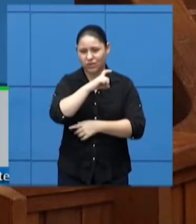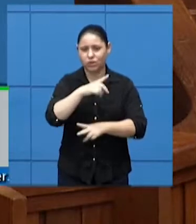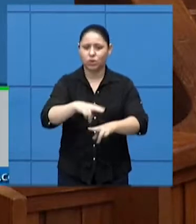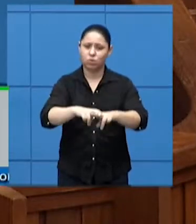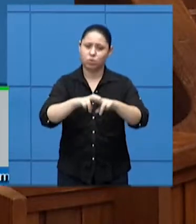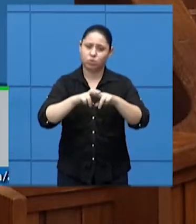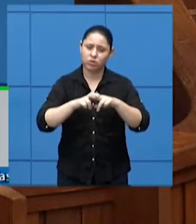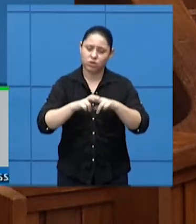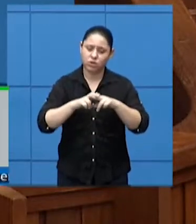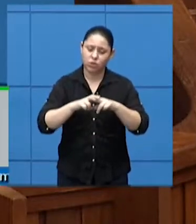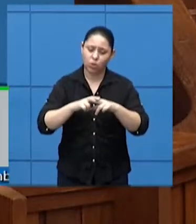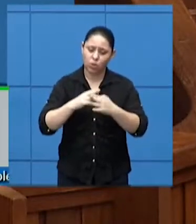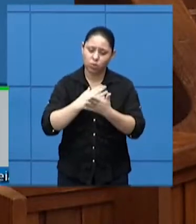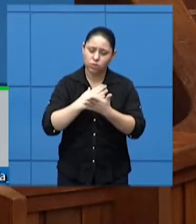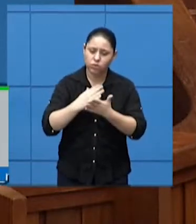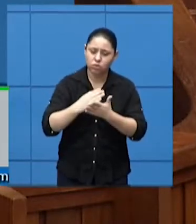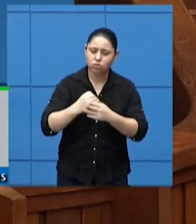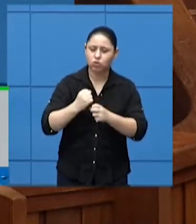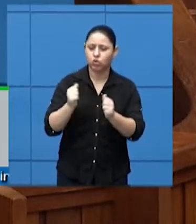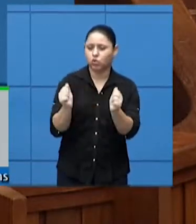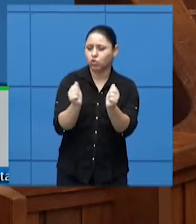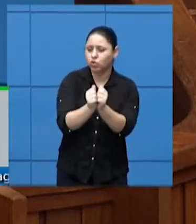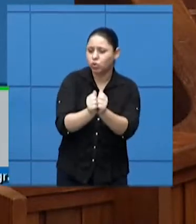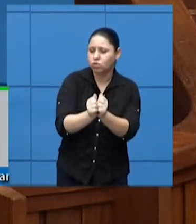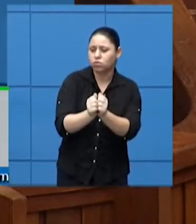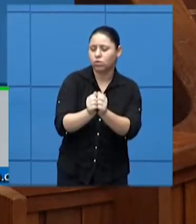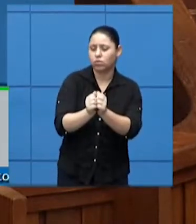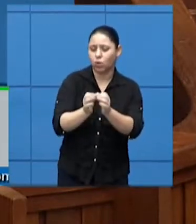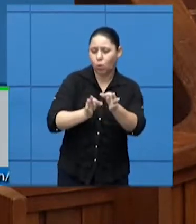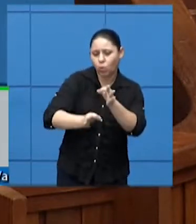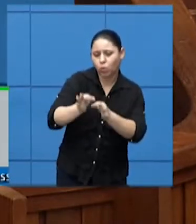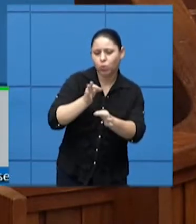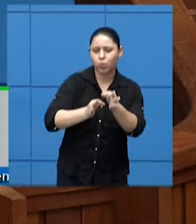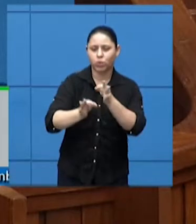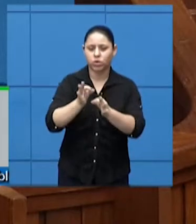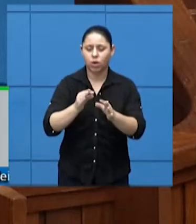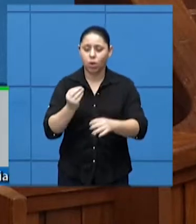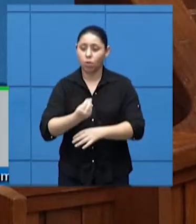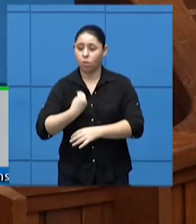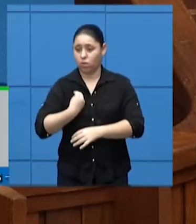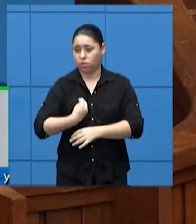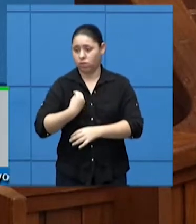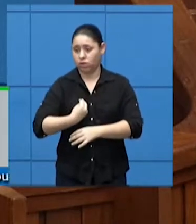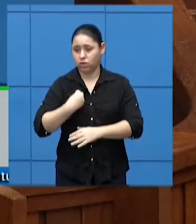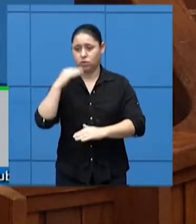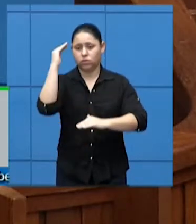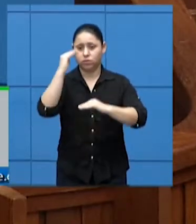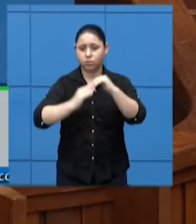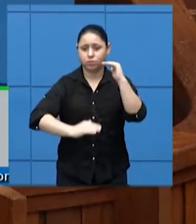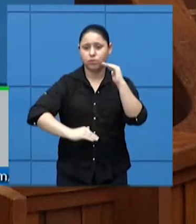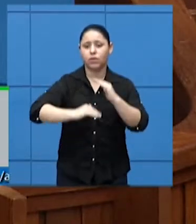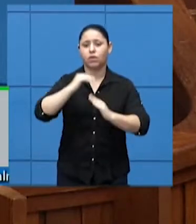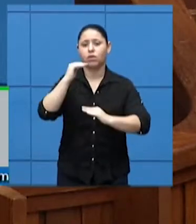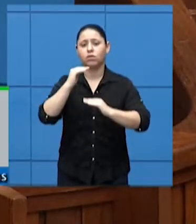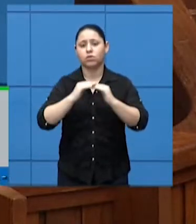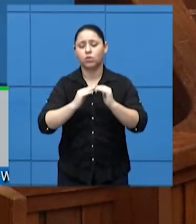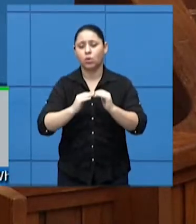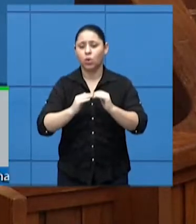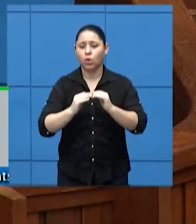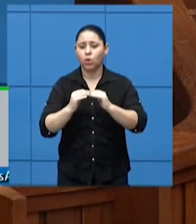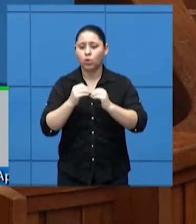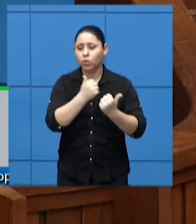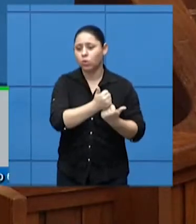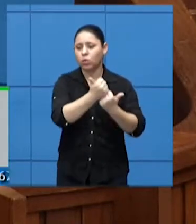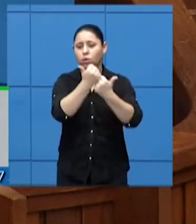foi se construindo essa área aos poucos, com a participação de profissionais, com